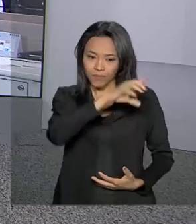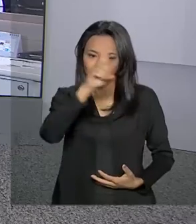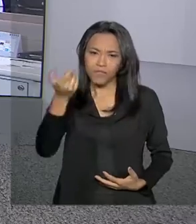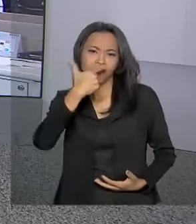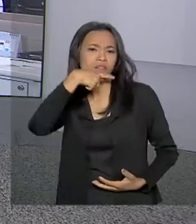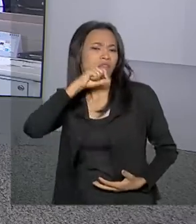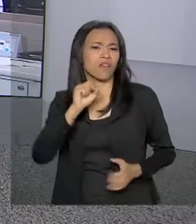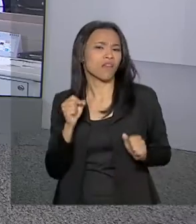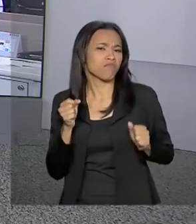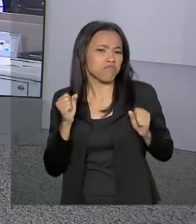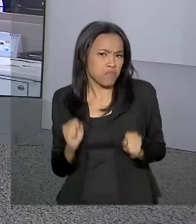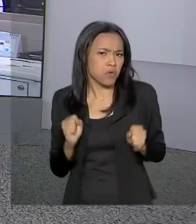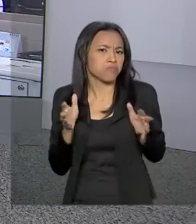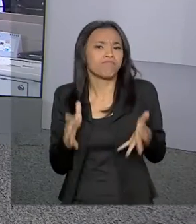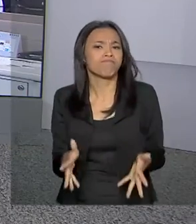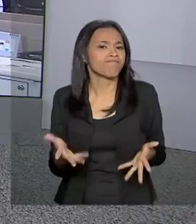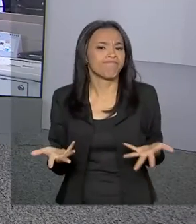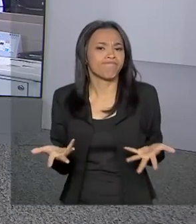que pode participar?